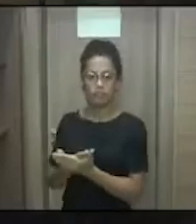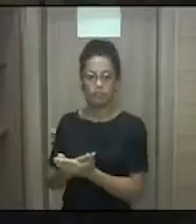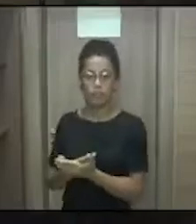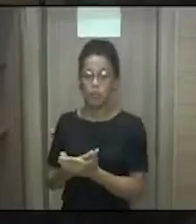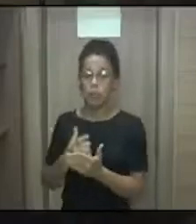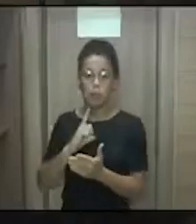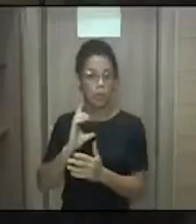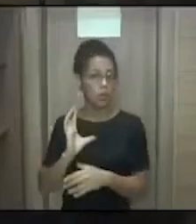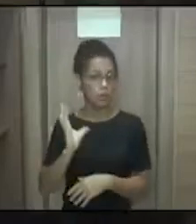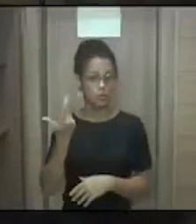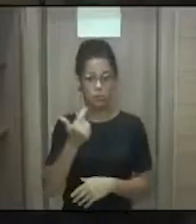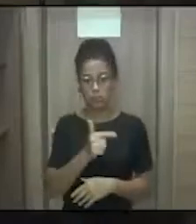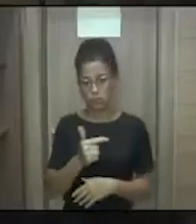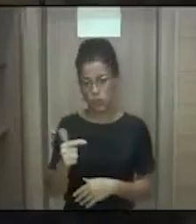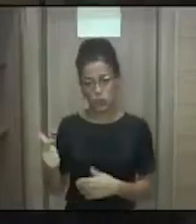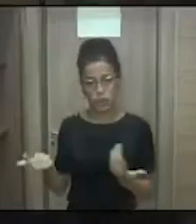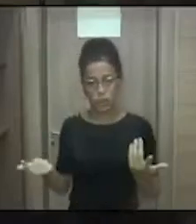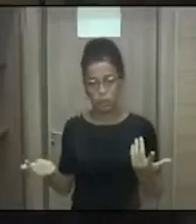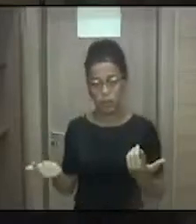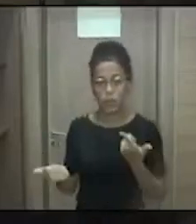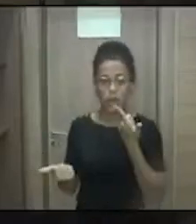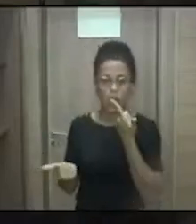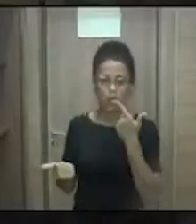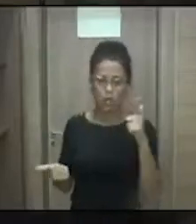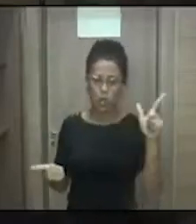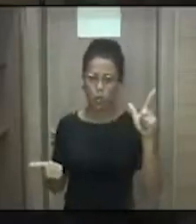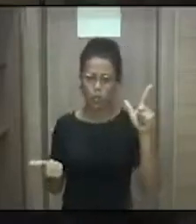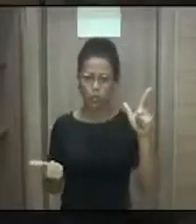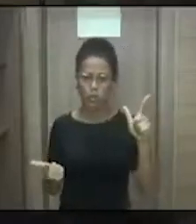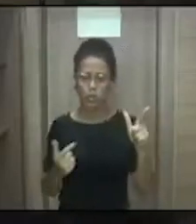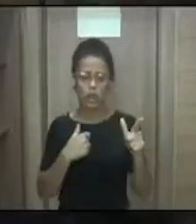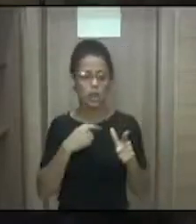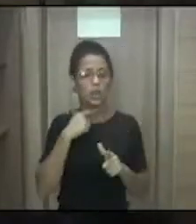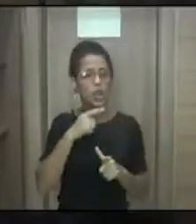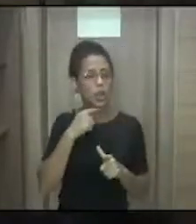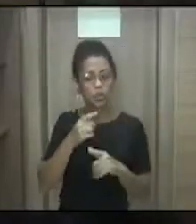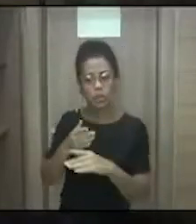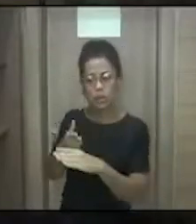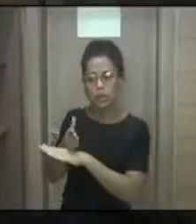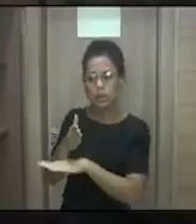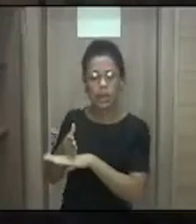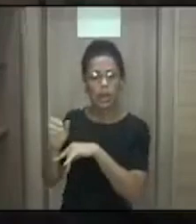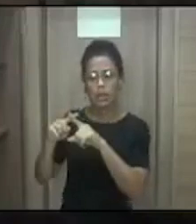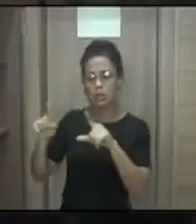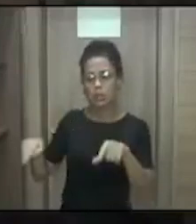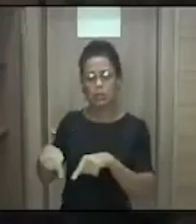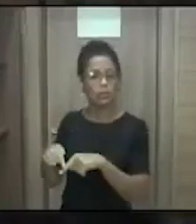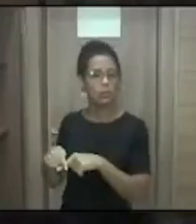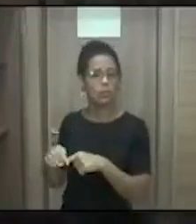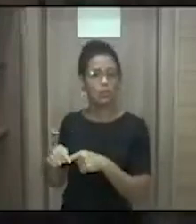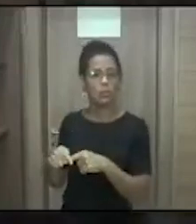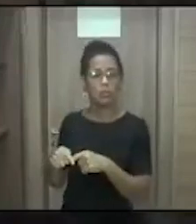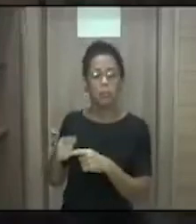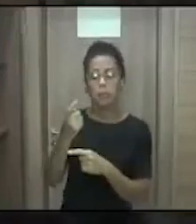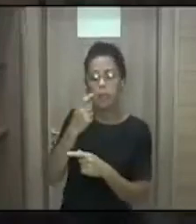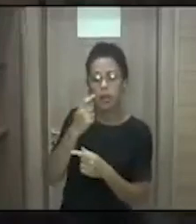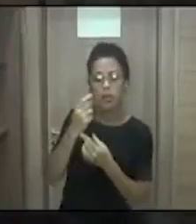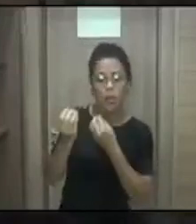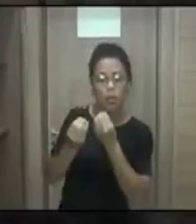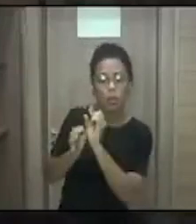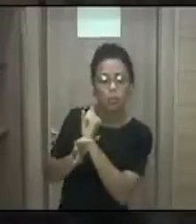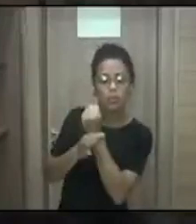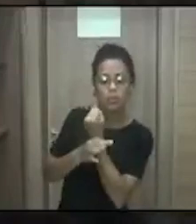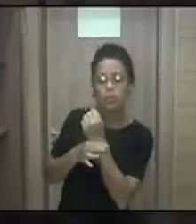aconteceu em uma pesquisa de um outro orientando meu aqui em vigilância sanitária que não conseguia acessar os consultórios. para ver as condições de biossegurança